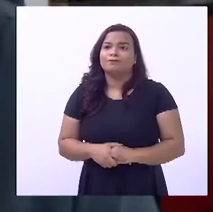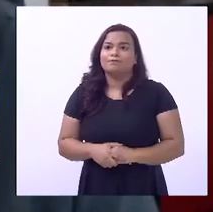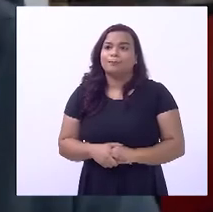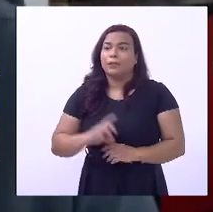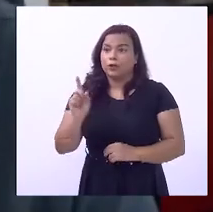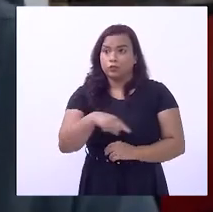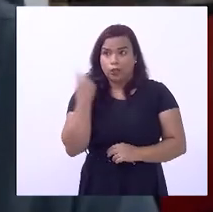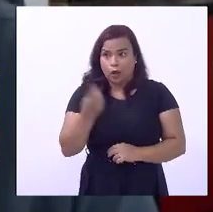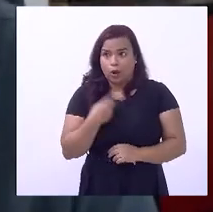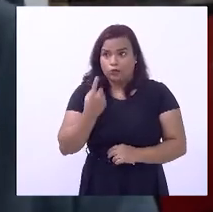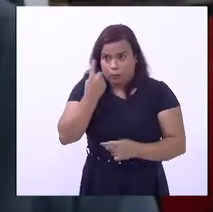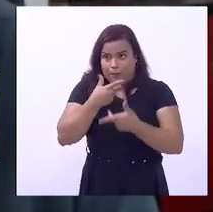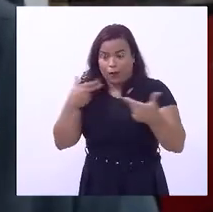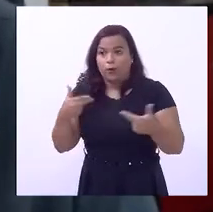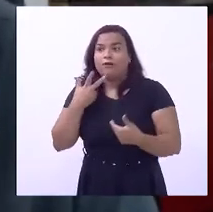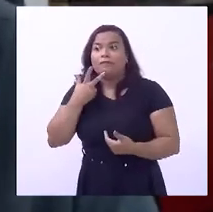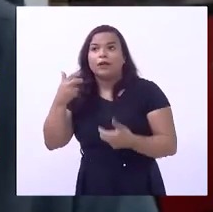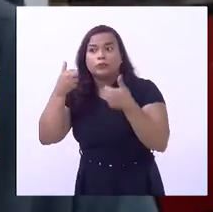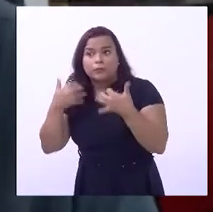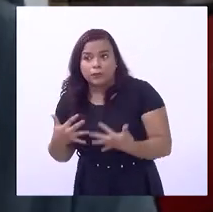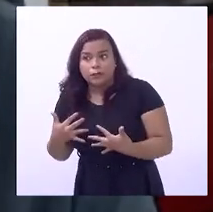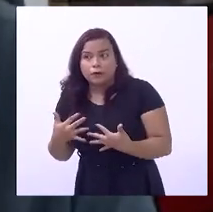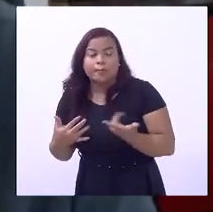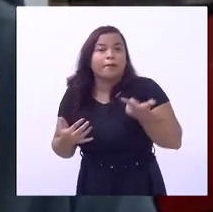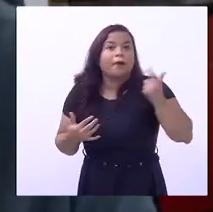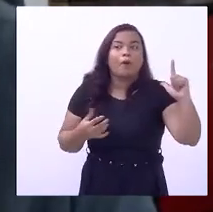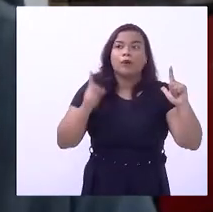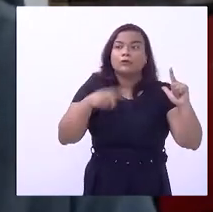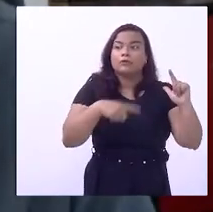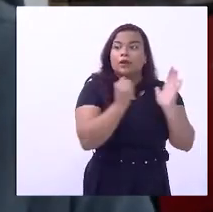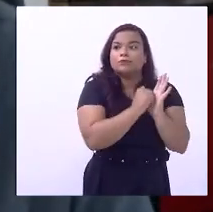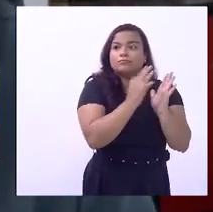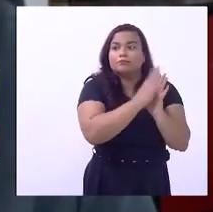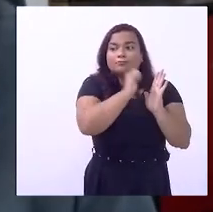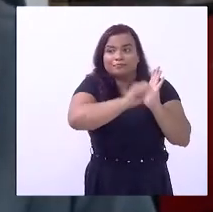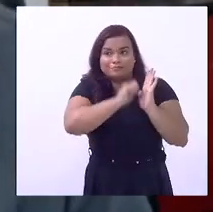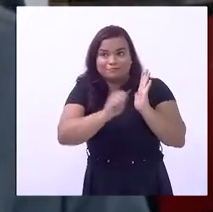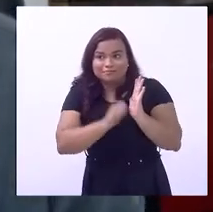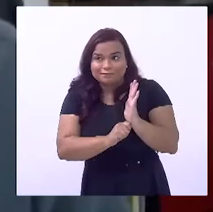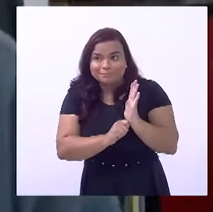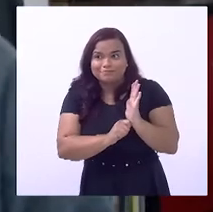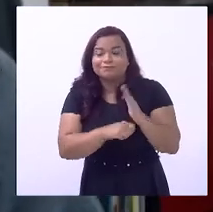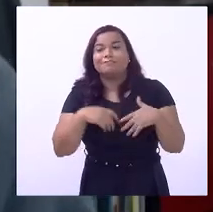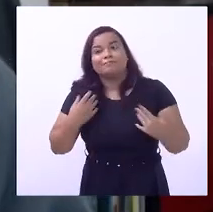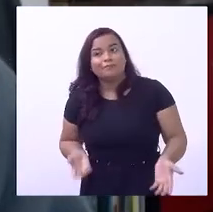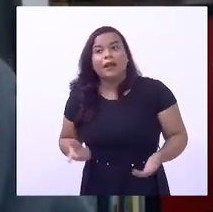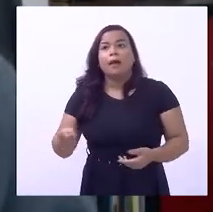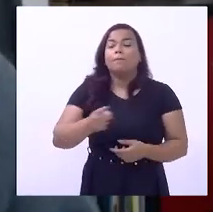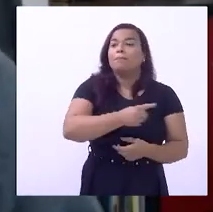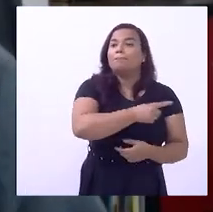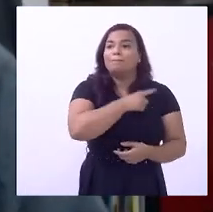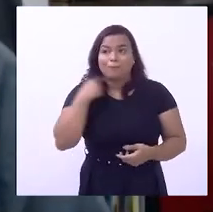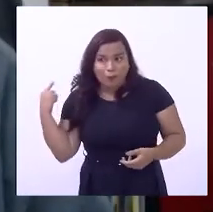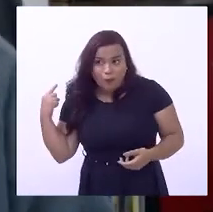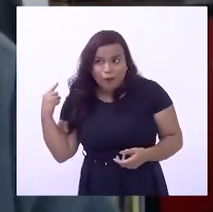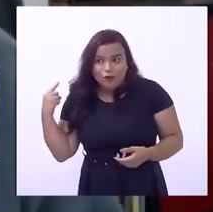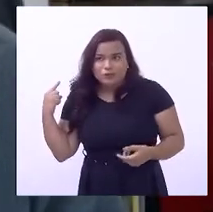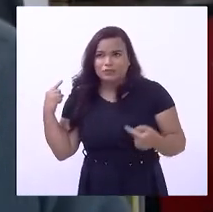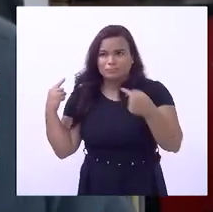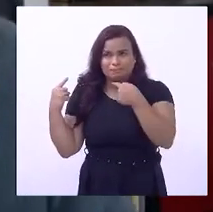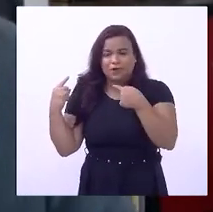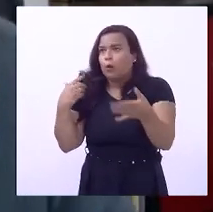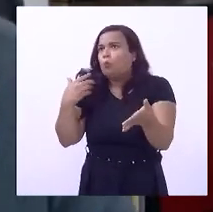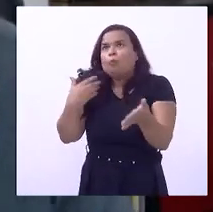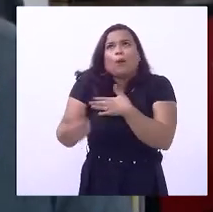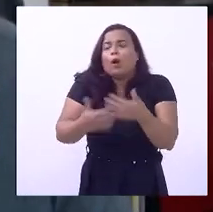gente fala, outra coisa é o que a gente escreve. A morte, sobre todos os aspectos, com a